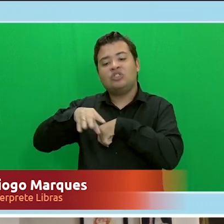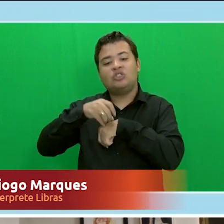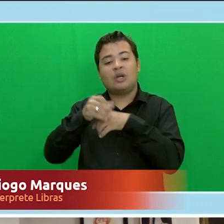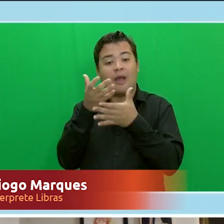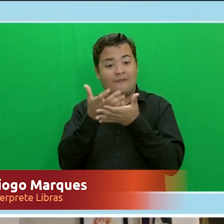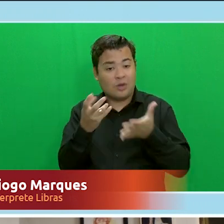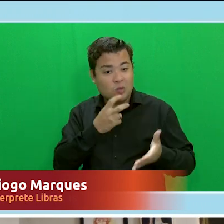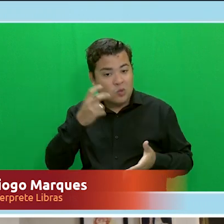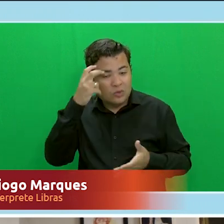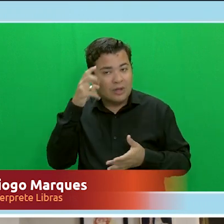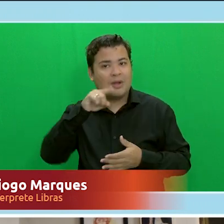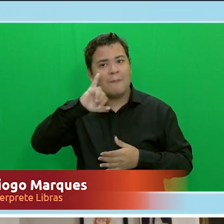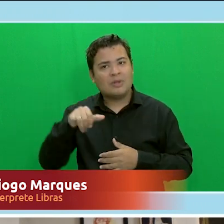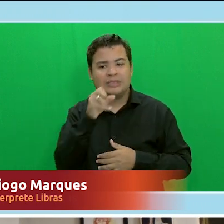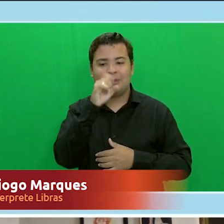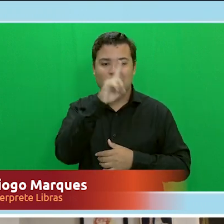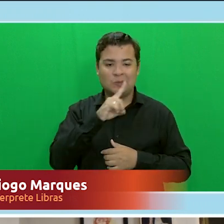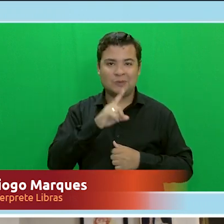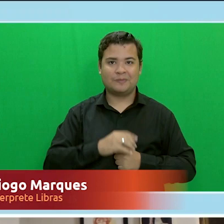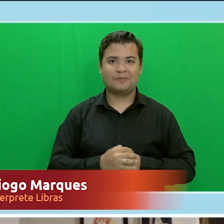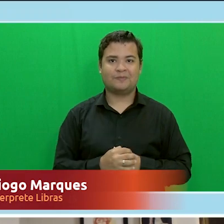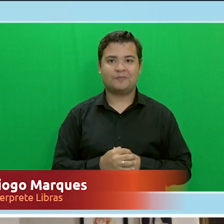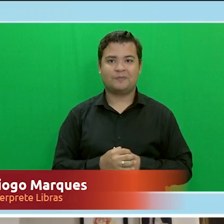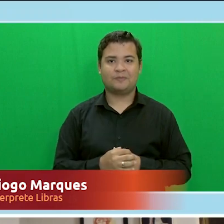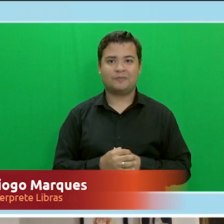eventos culturais para o seu final de semana.